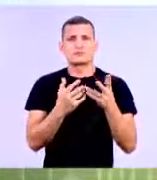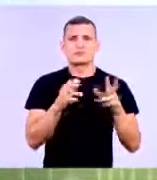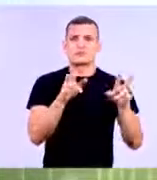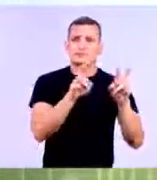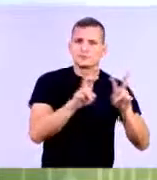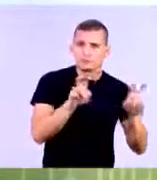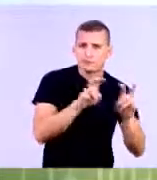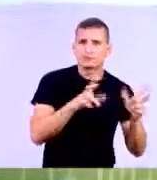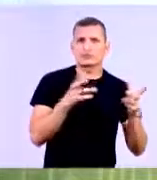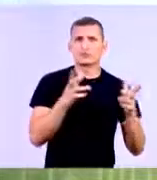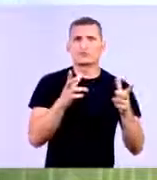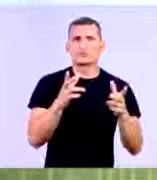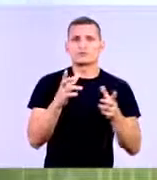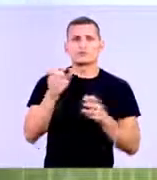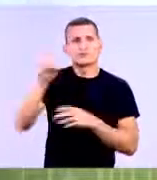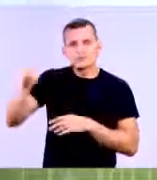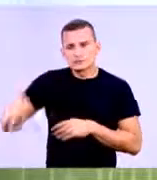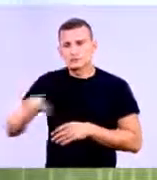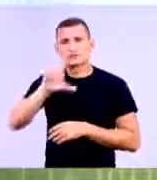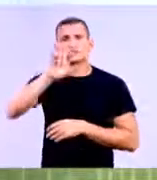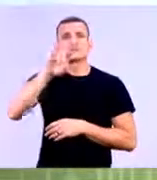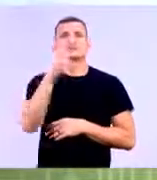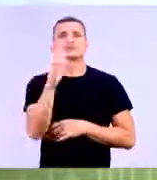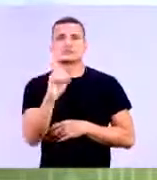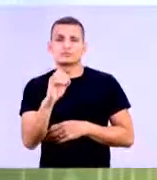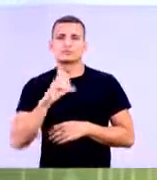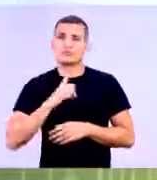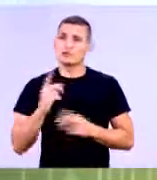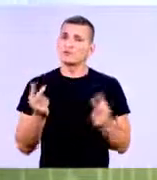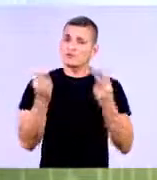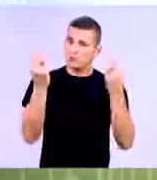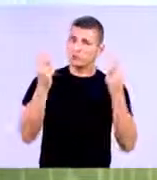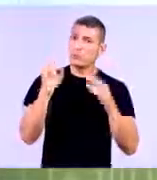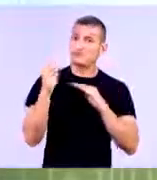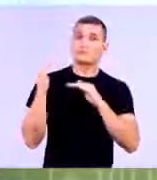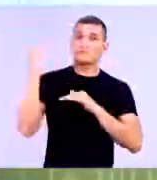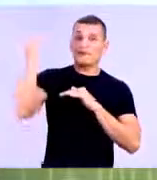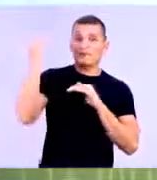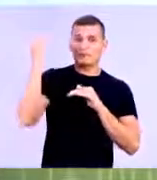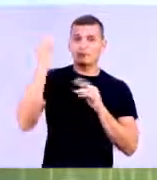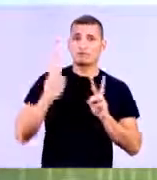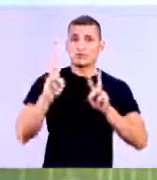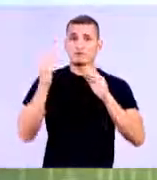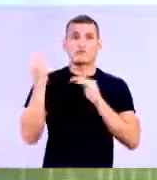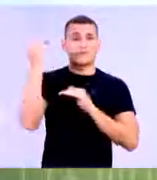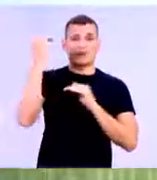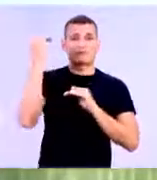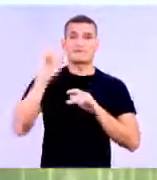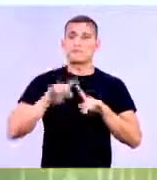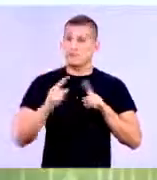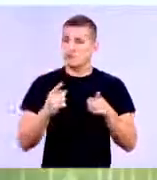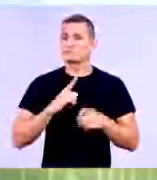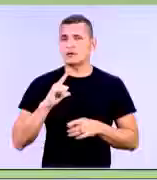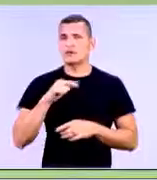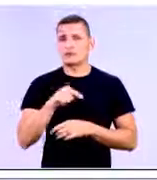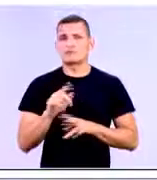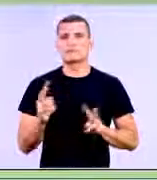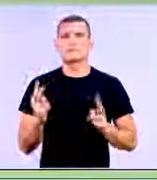computador, aquela lixeira, ela tem um certo valor. Claro que não é um valor muito elevado, mas tem um valor ali, tá